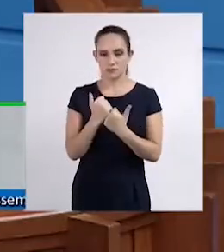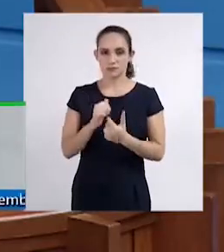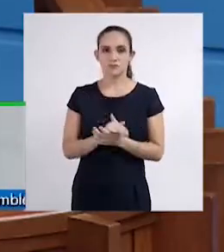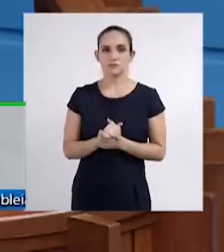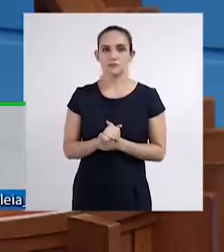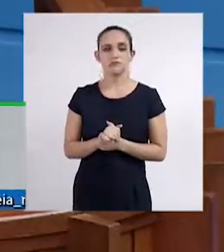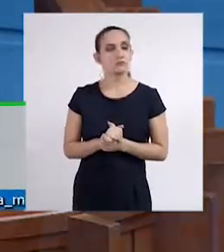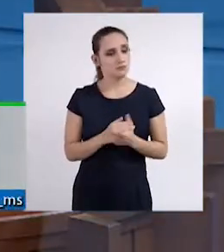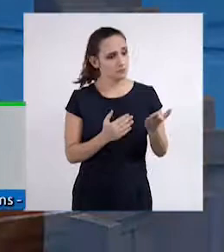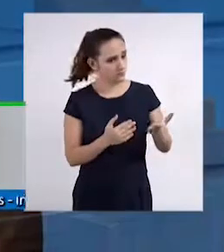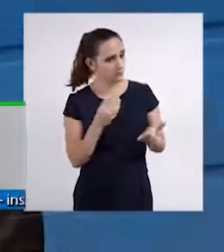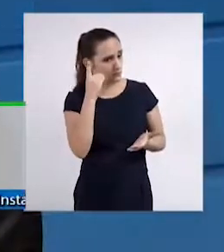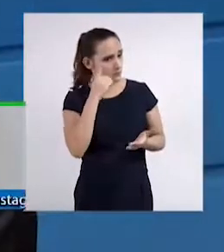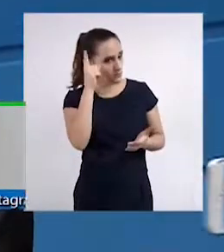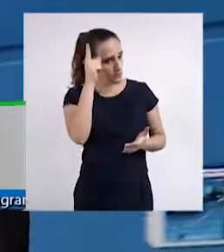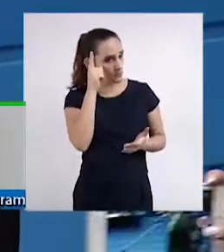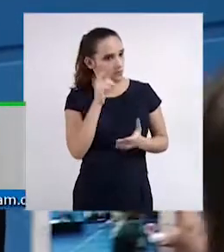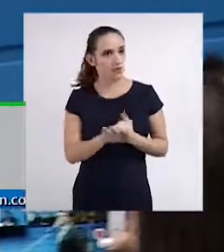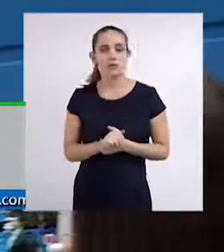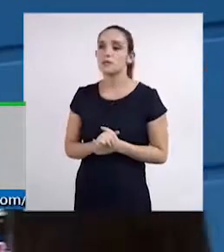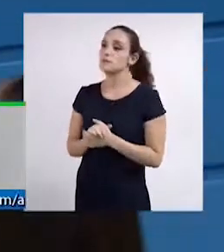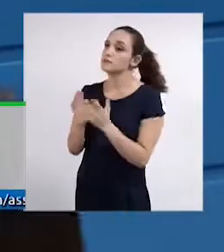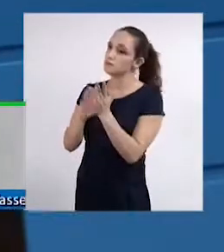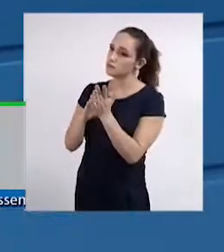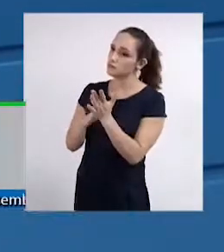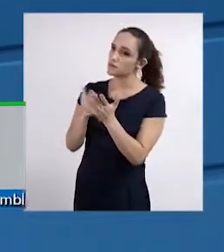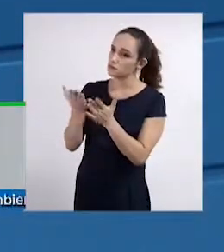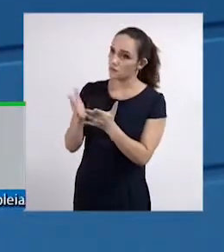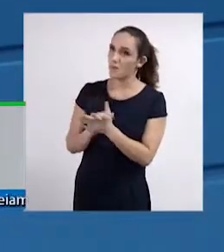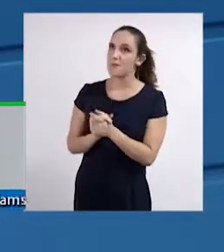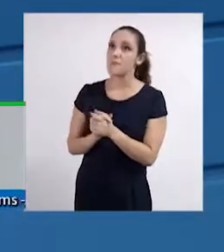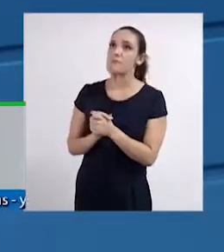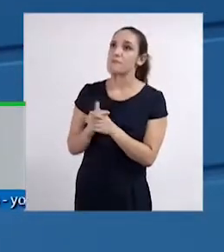deputado Lídio Lopes. Deputado Marçal Filho, eu quero parabenizar a Vossa Excelência